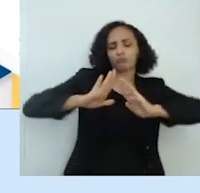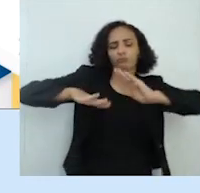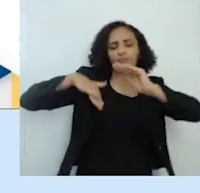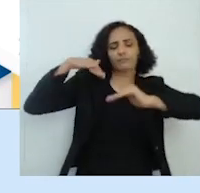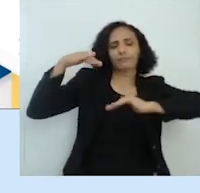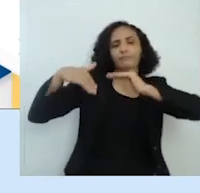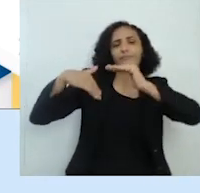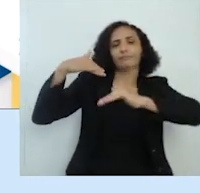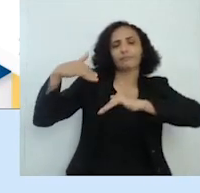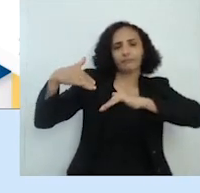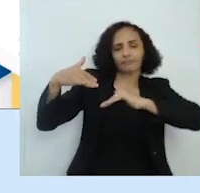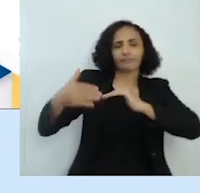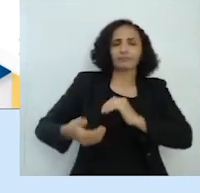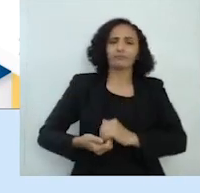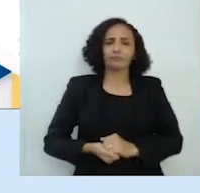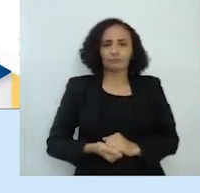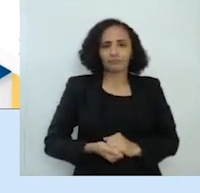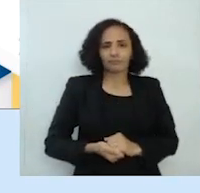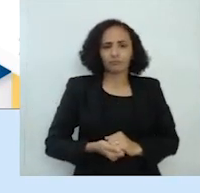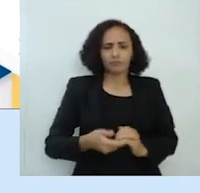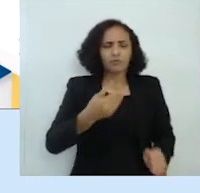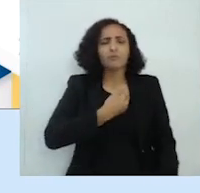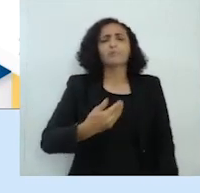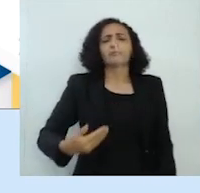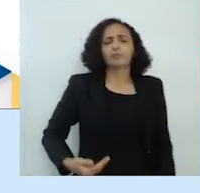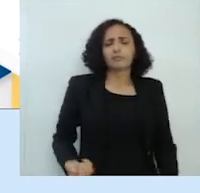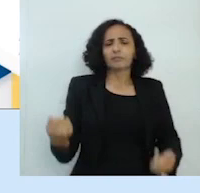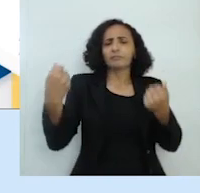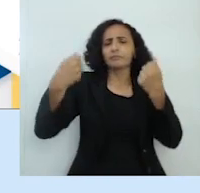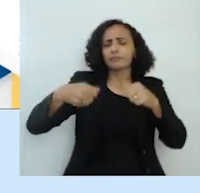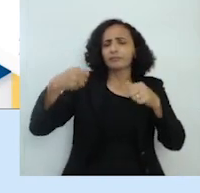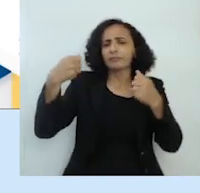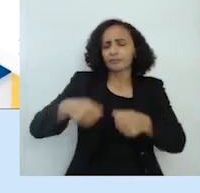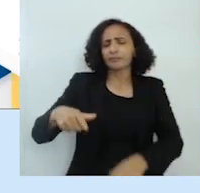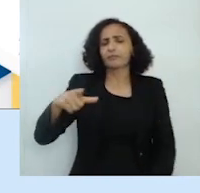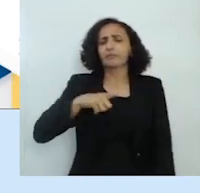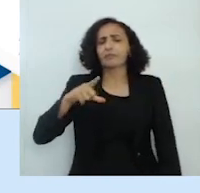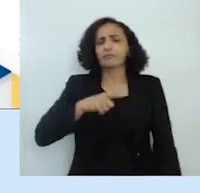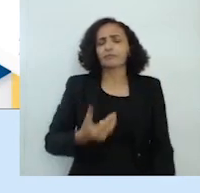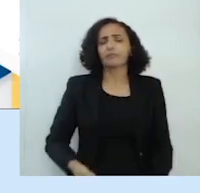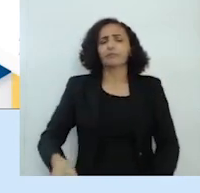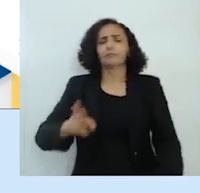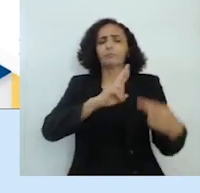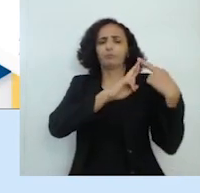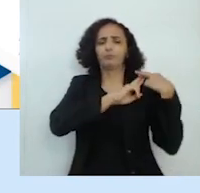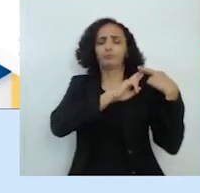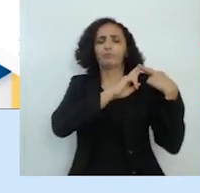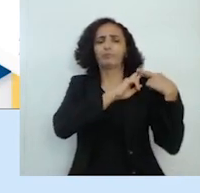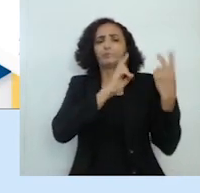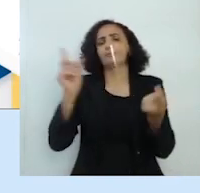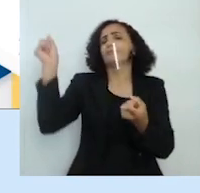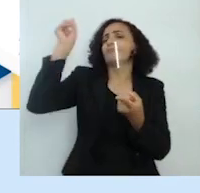mercado. O Estado também tem que intervir. O Estado tem que fazer a sua parte.